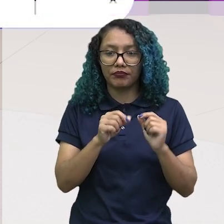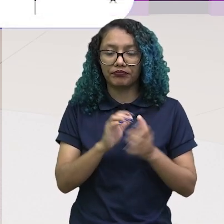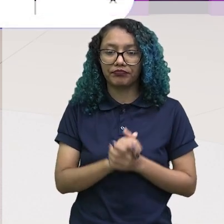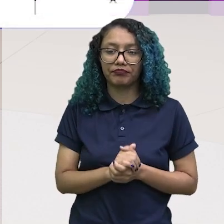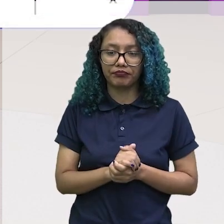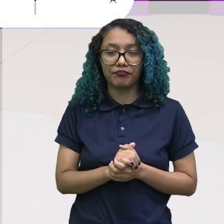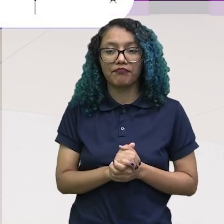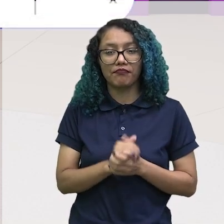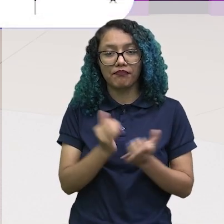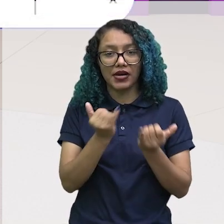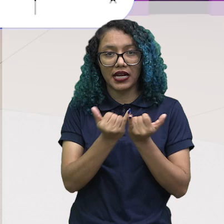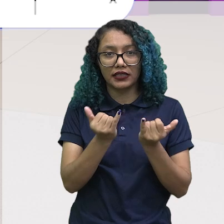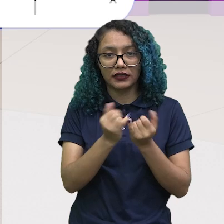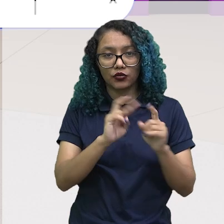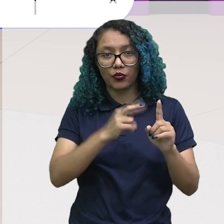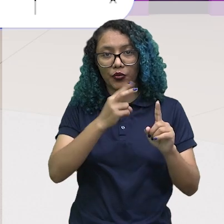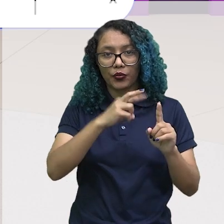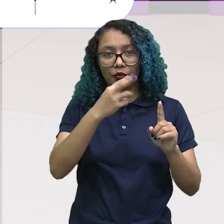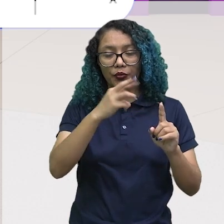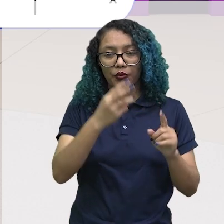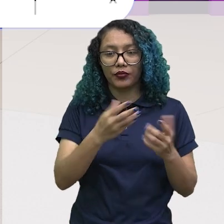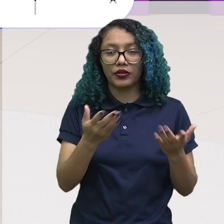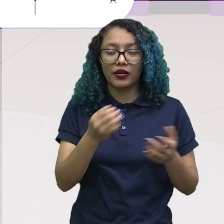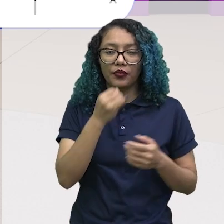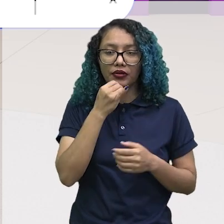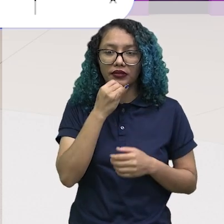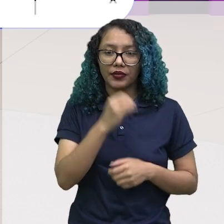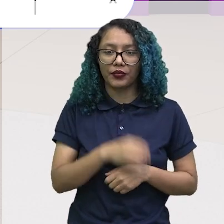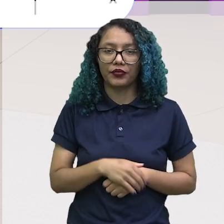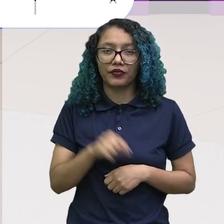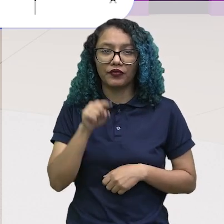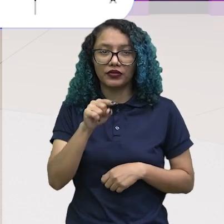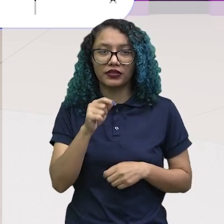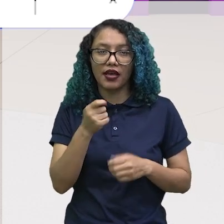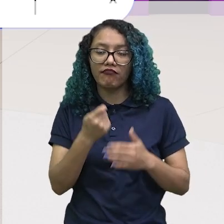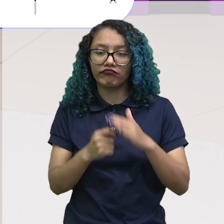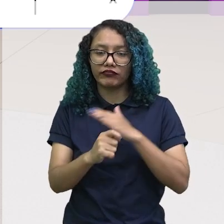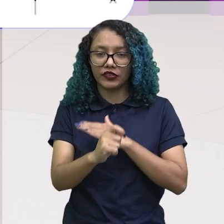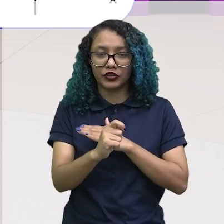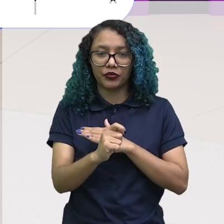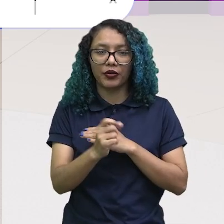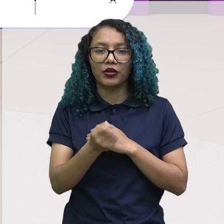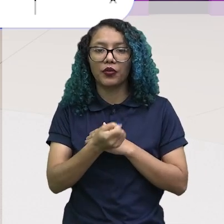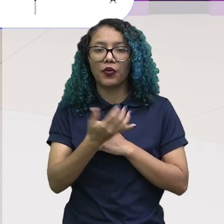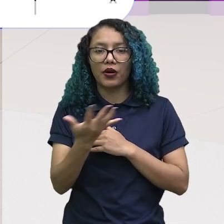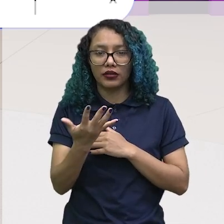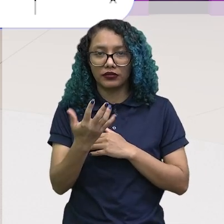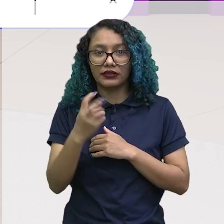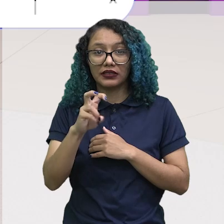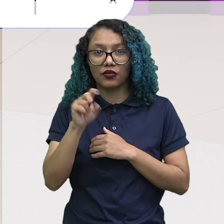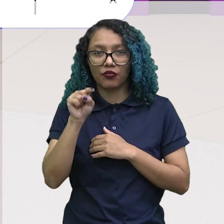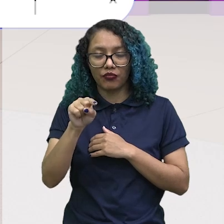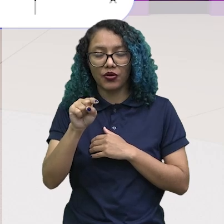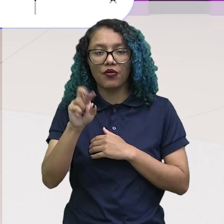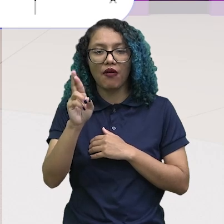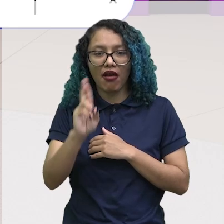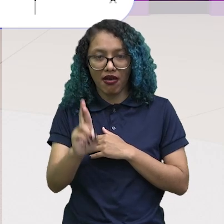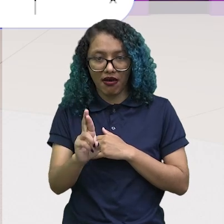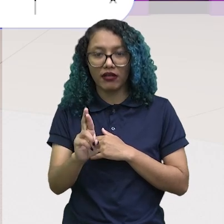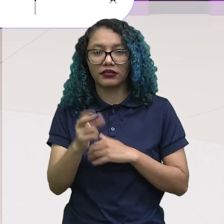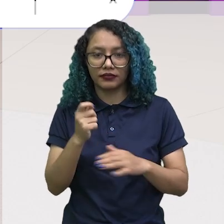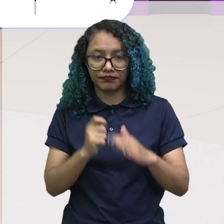uma função exponencial. Então, vamos supor que, de repente, você fez investimento de R$5.000, onde